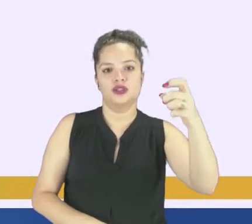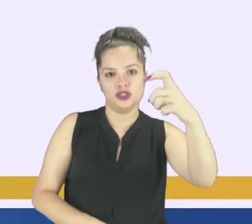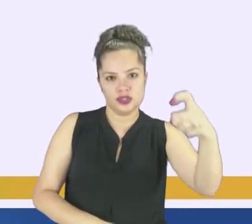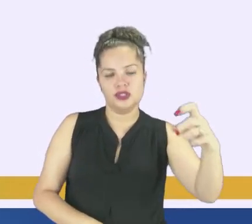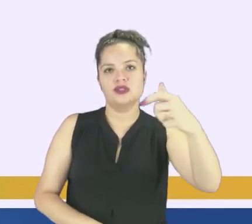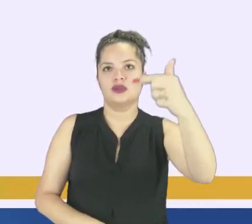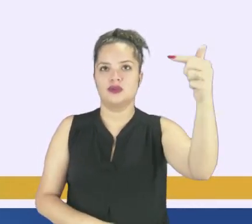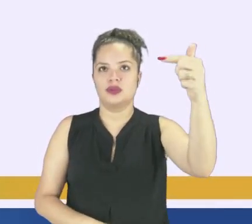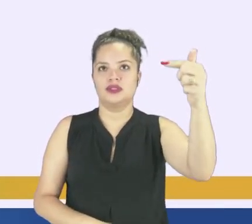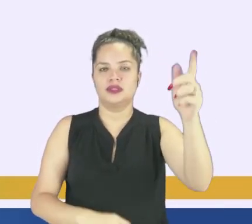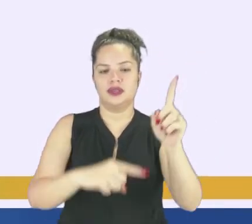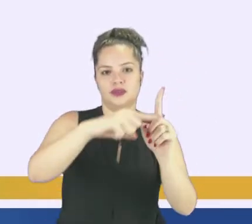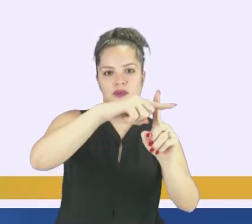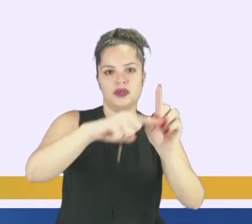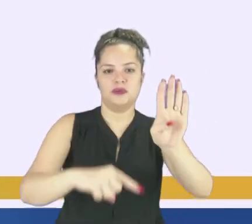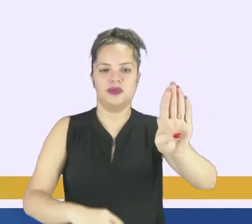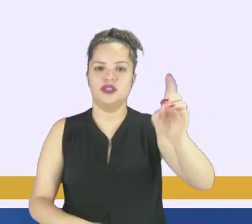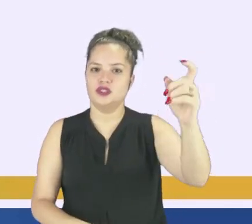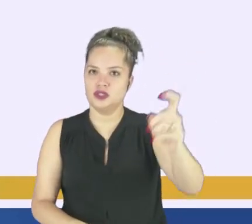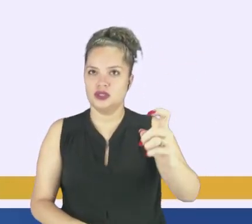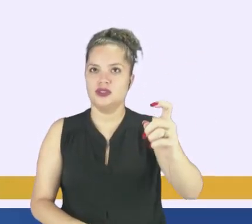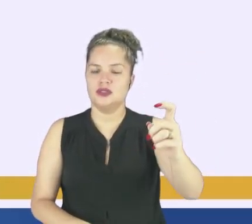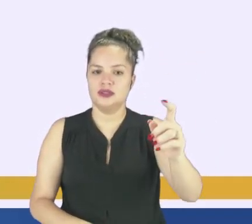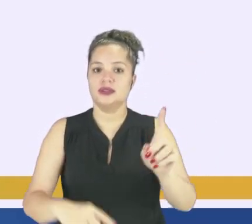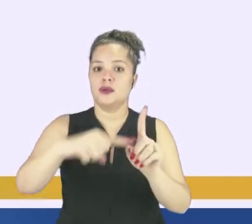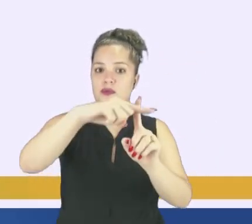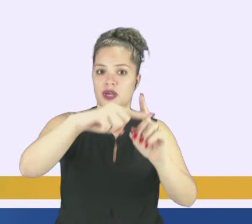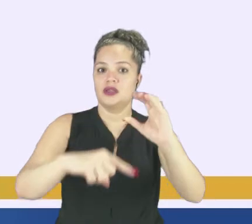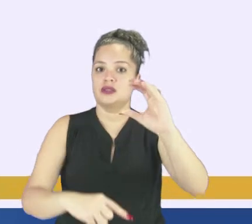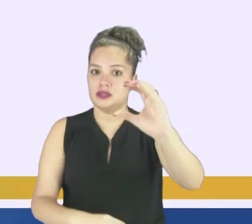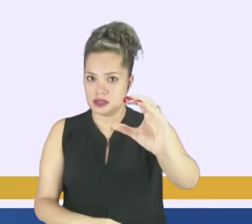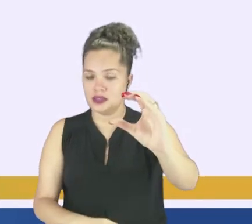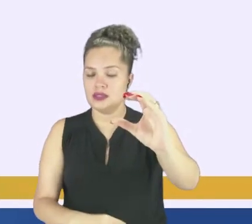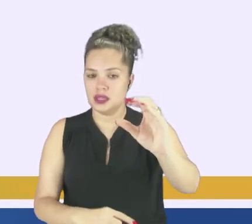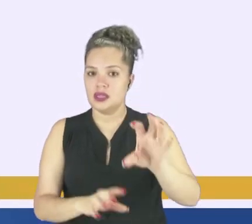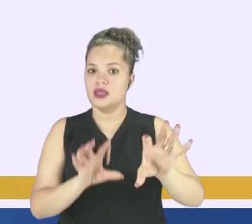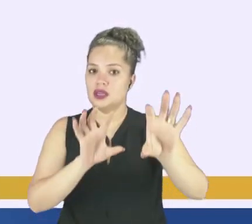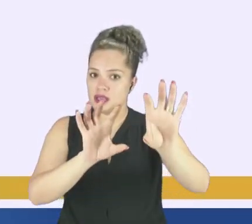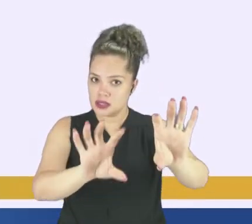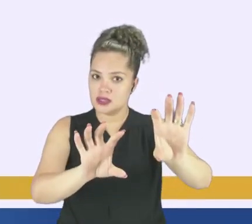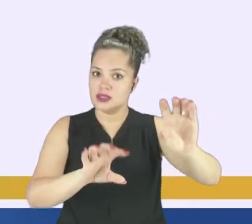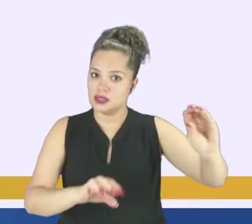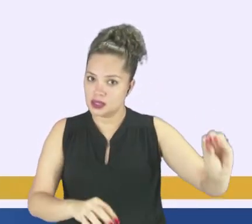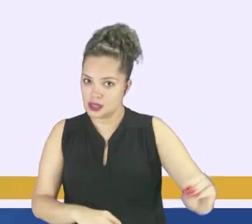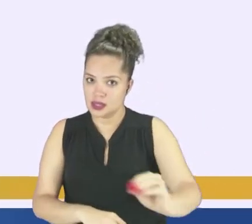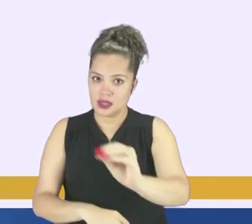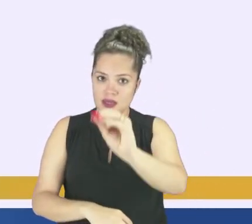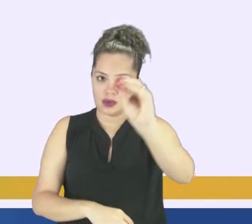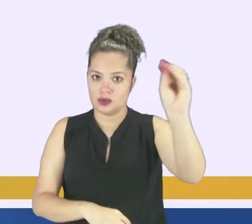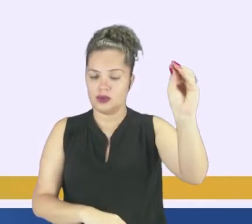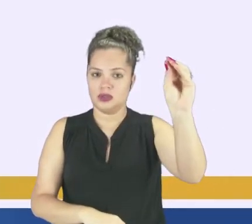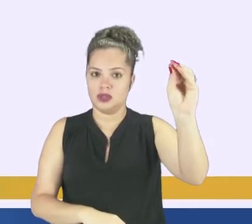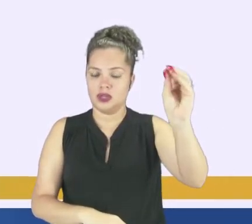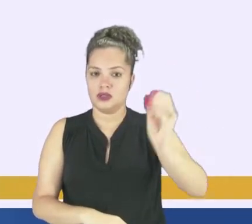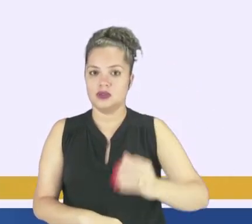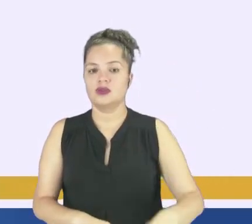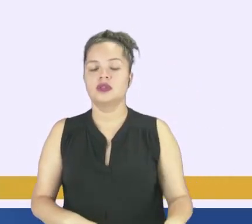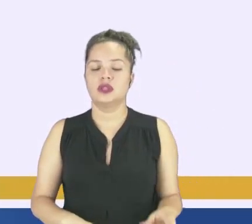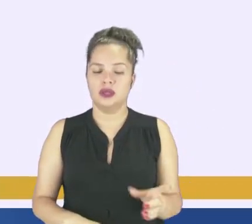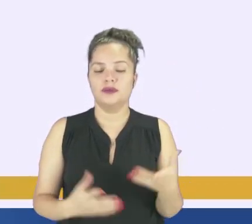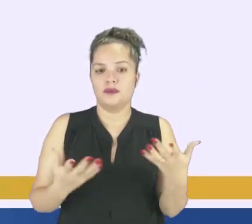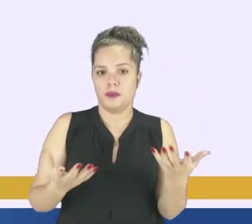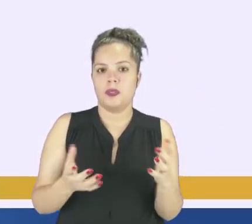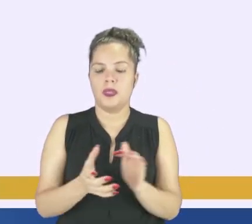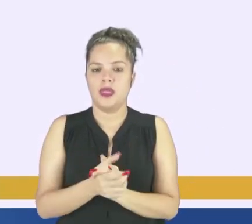bx mais c. Isso é uma característica da função quadrática, ou da função do segundo grau. Tudo